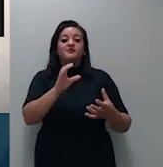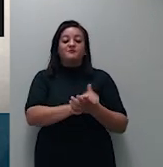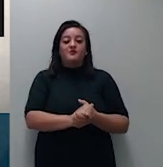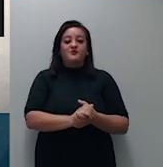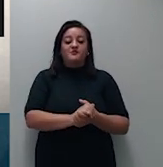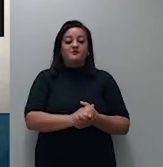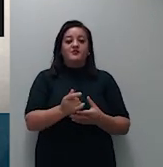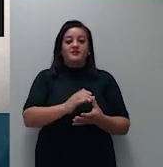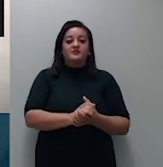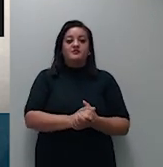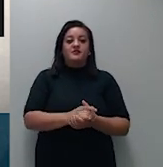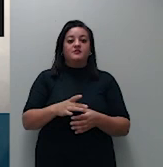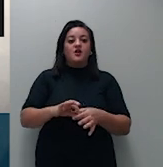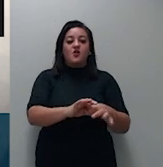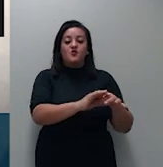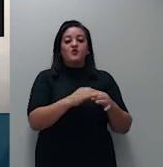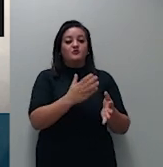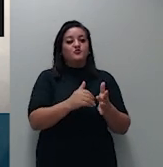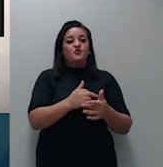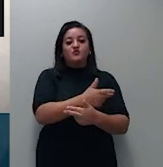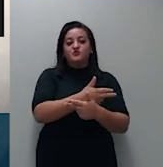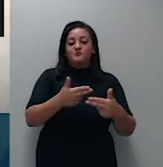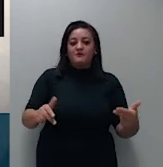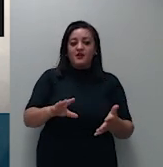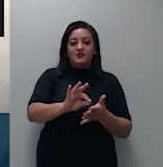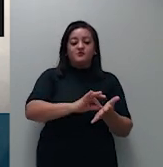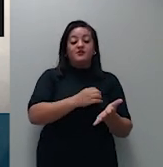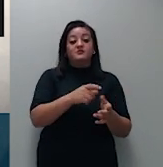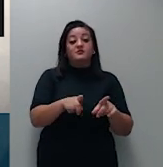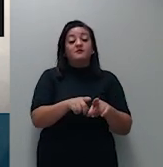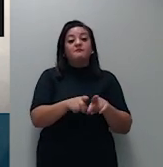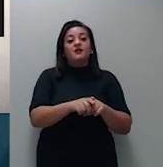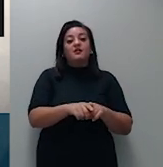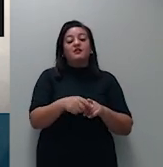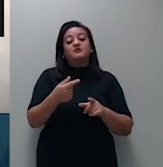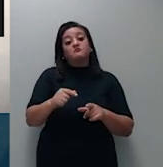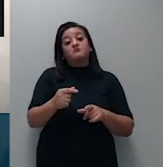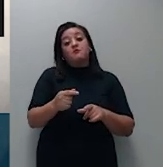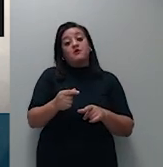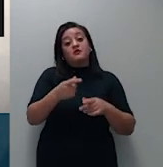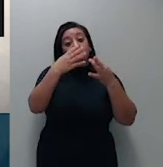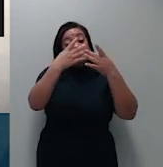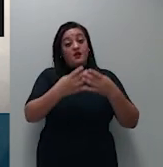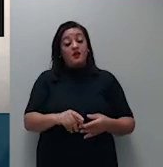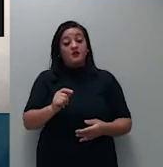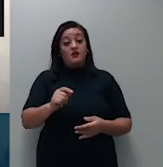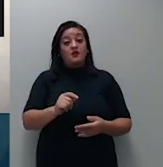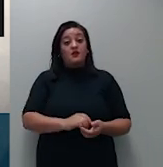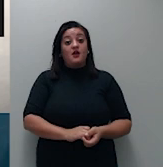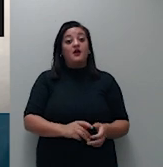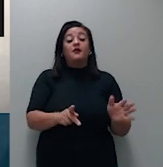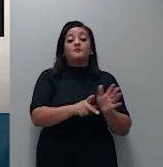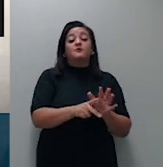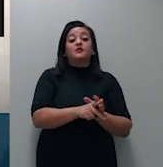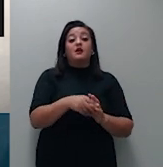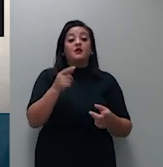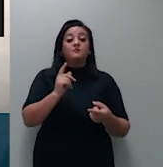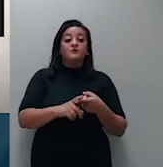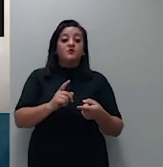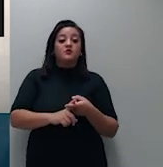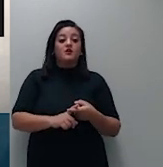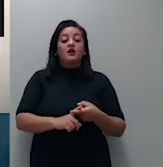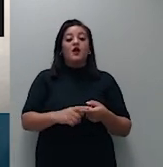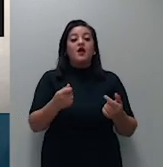casar em União comunhão universal de bens no registro Não significava que ela fosse com proprietário